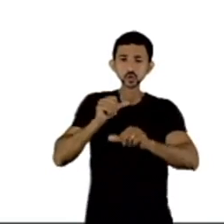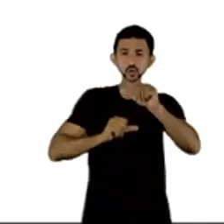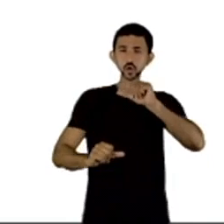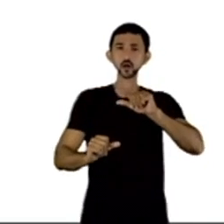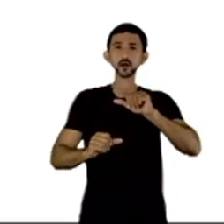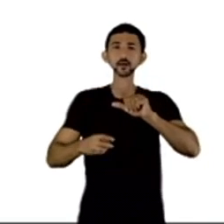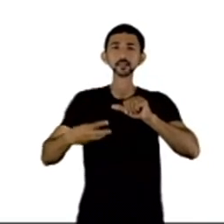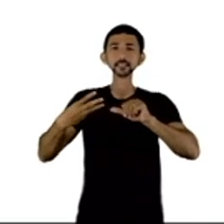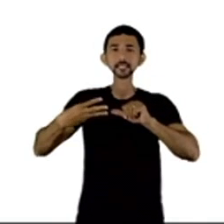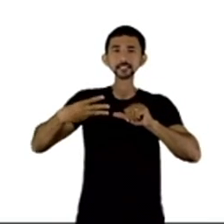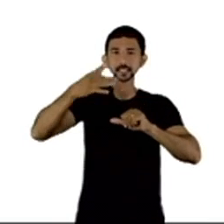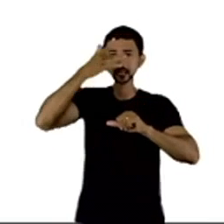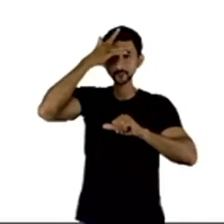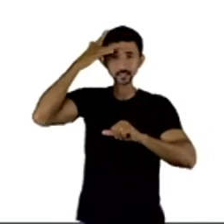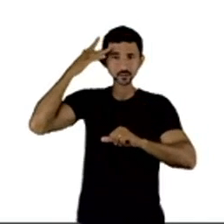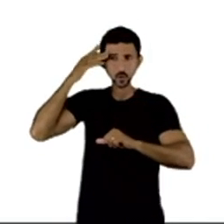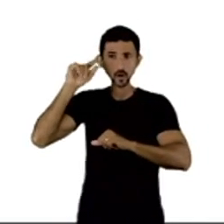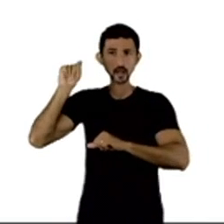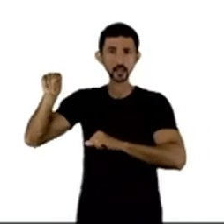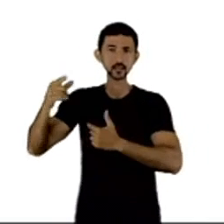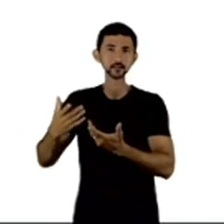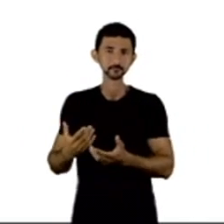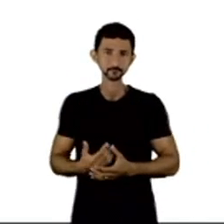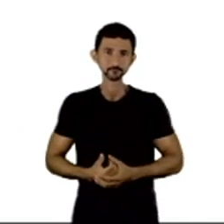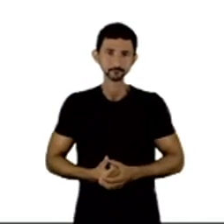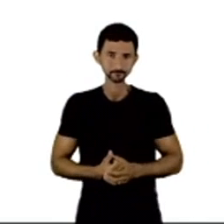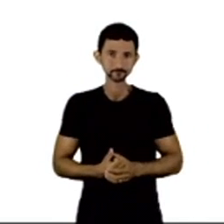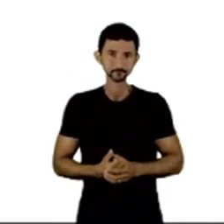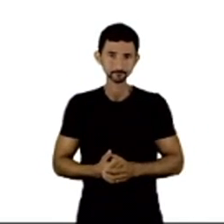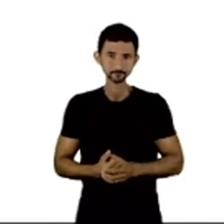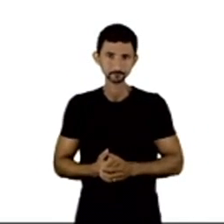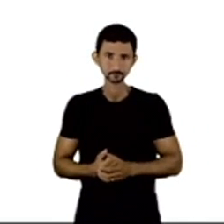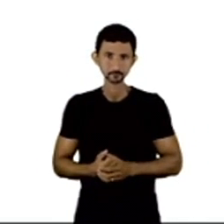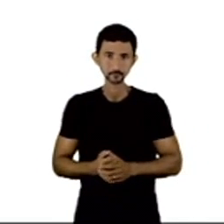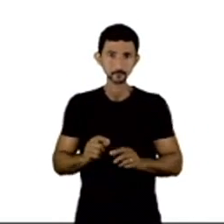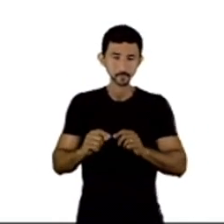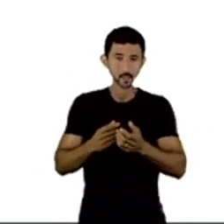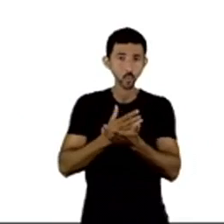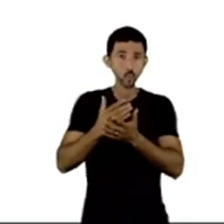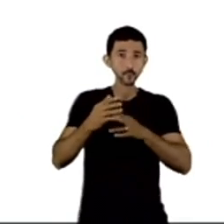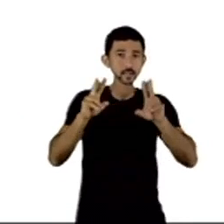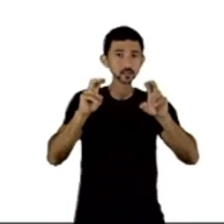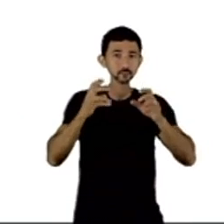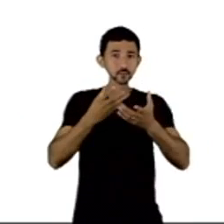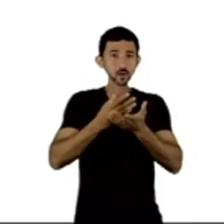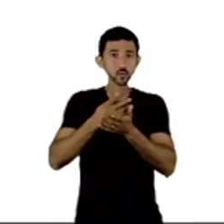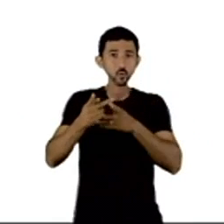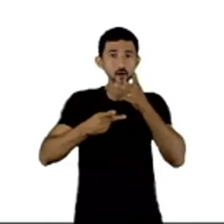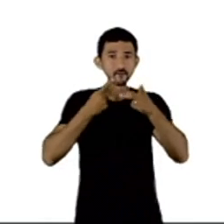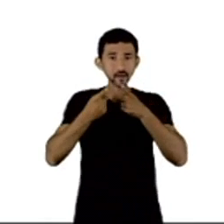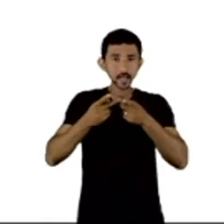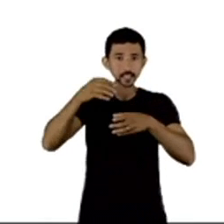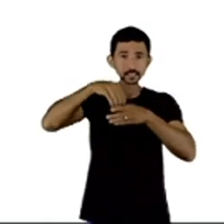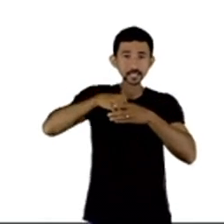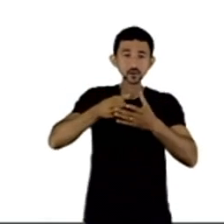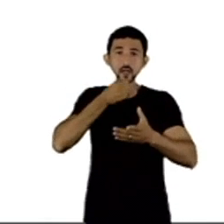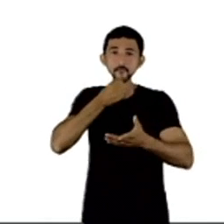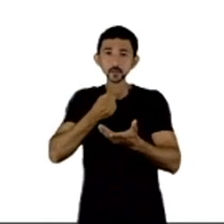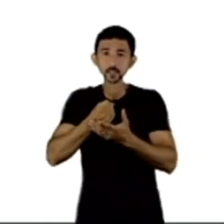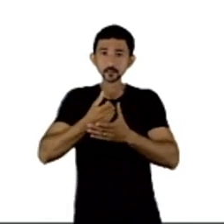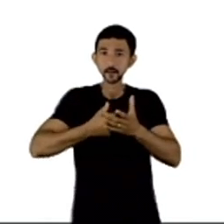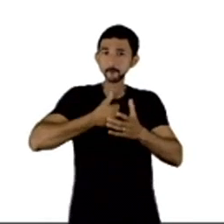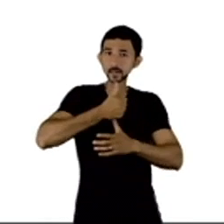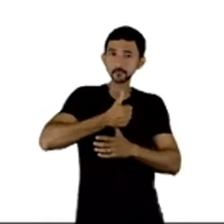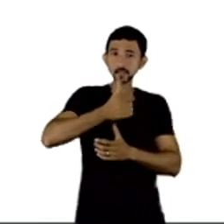a terceira, ele ameaçou. Então, como eu te falei no início da minha fala da aula de hoje, dentro da reportagem,